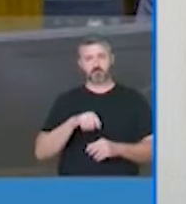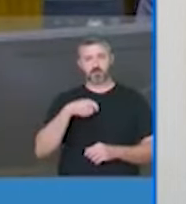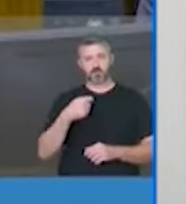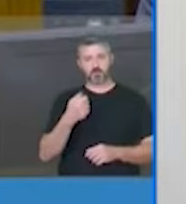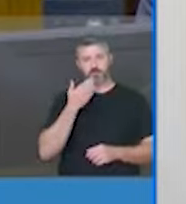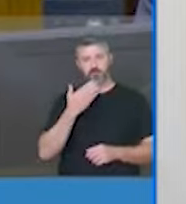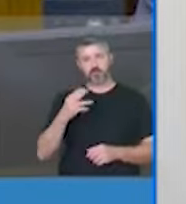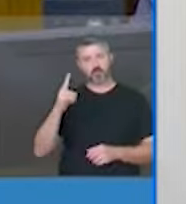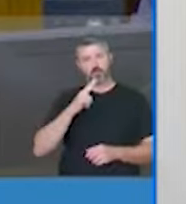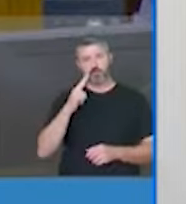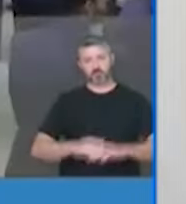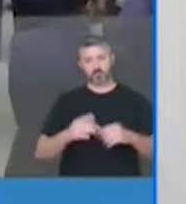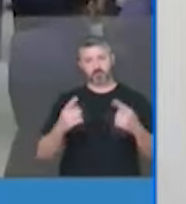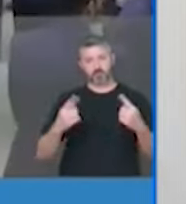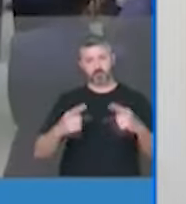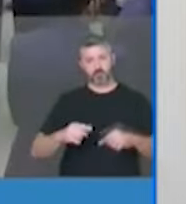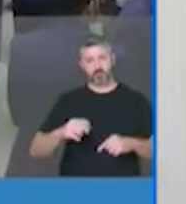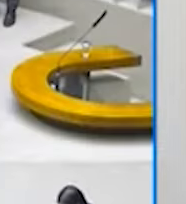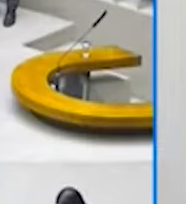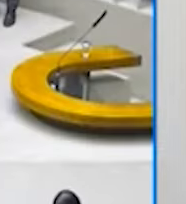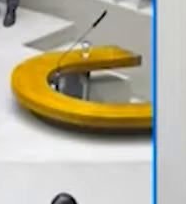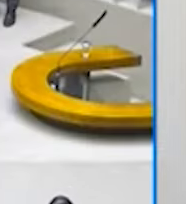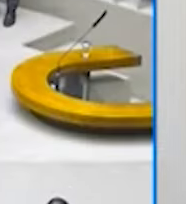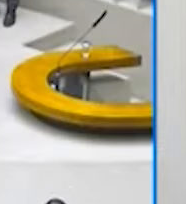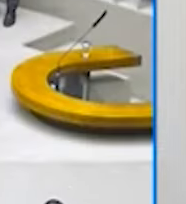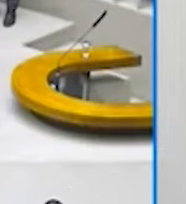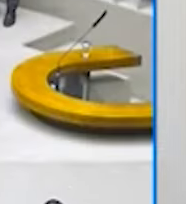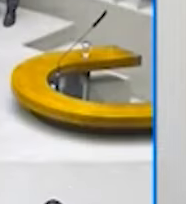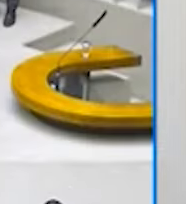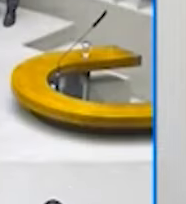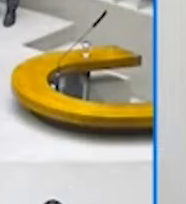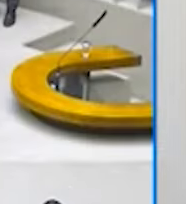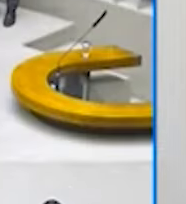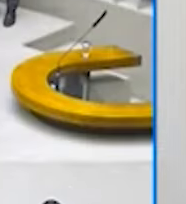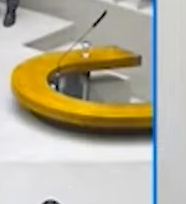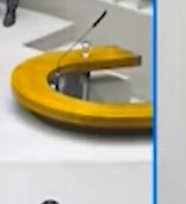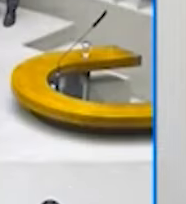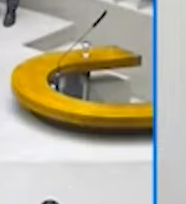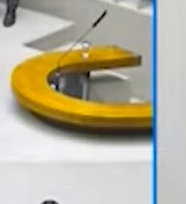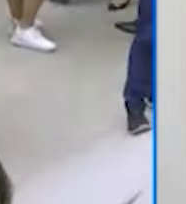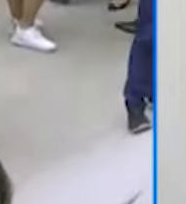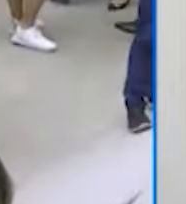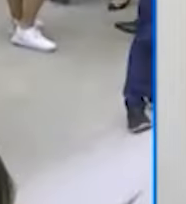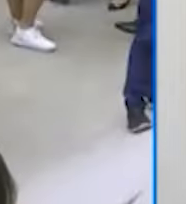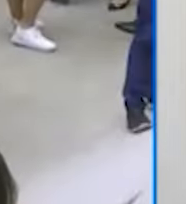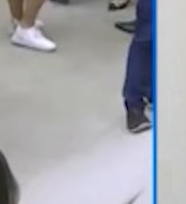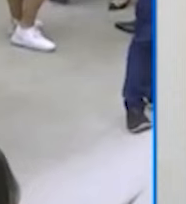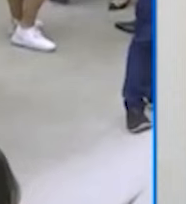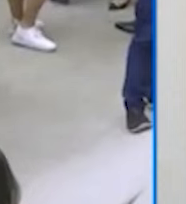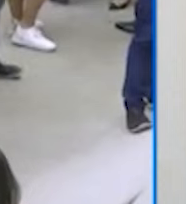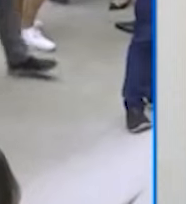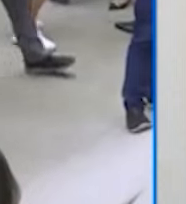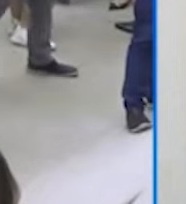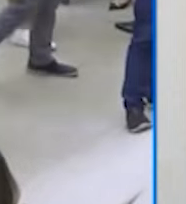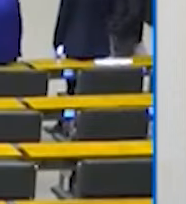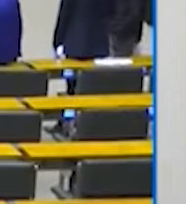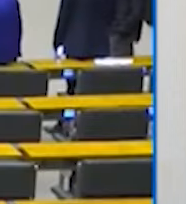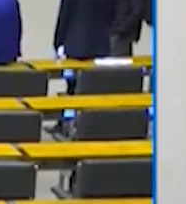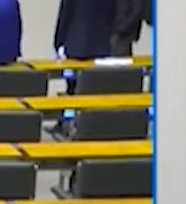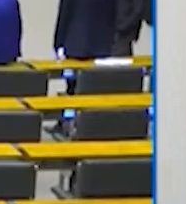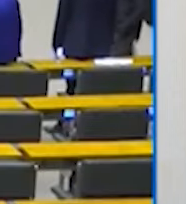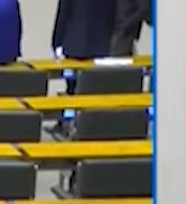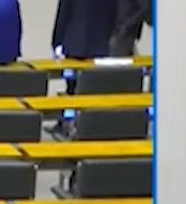CCJ, né? O regimento traz algumas hipóteses de dispensa, mas não se dispensa o parecer da CCJ, nem que seja em plenário. Então, aí a